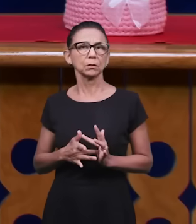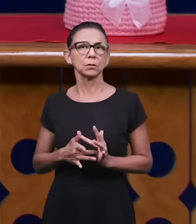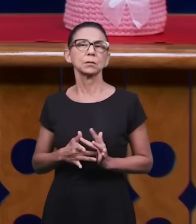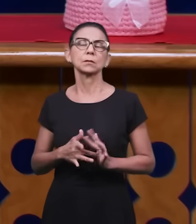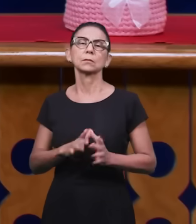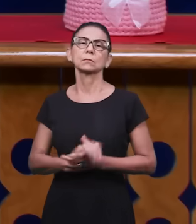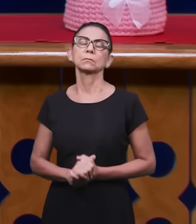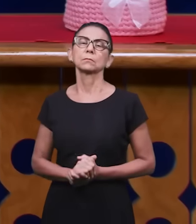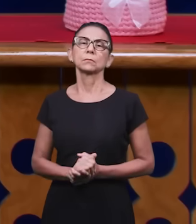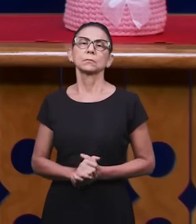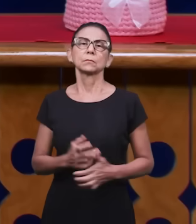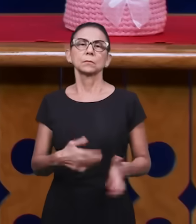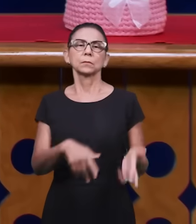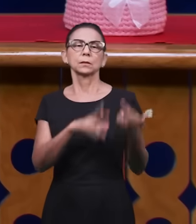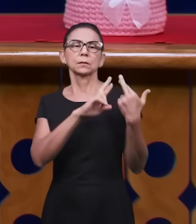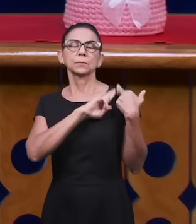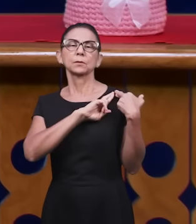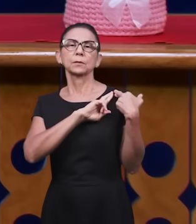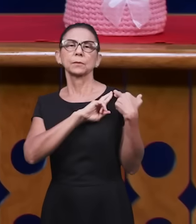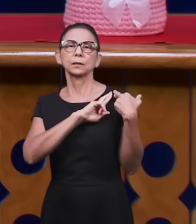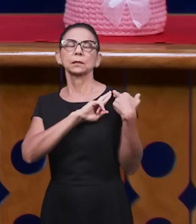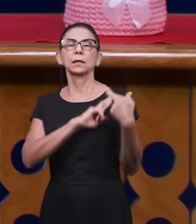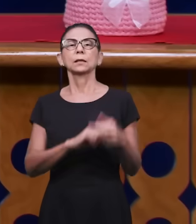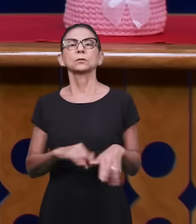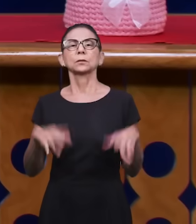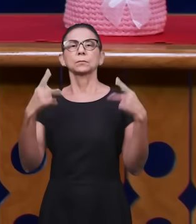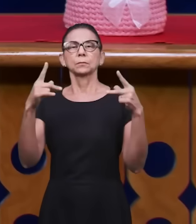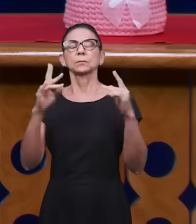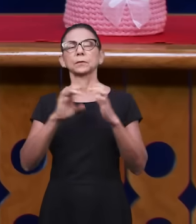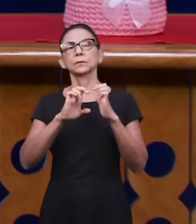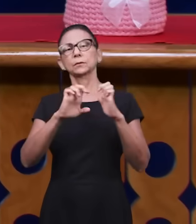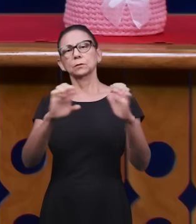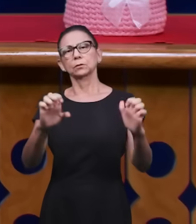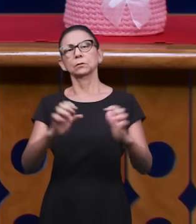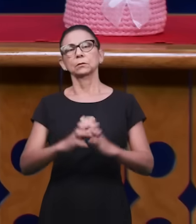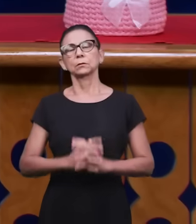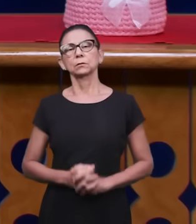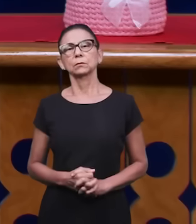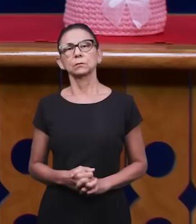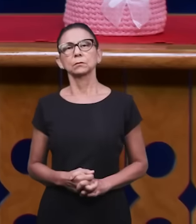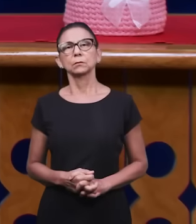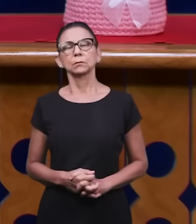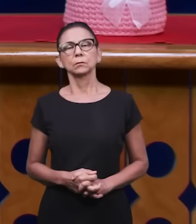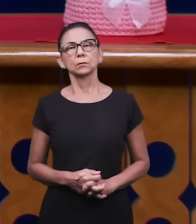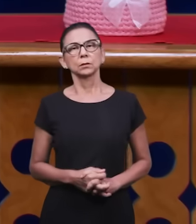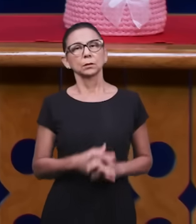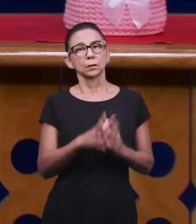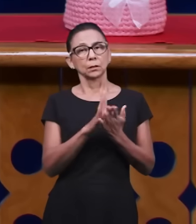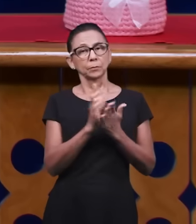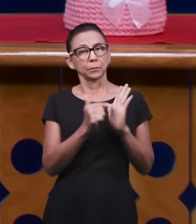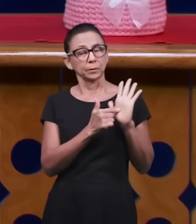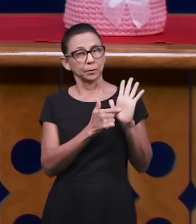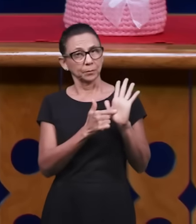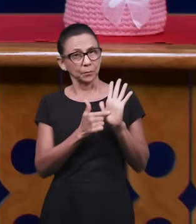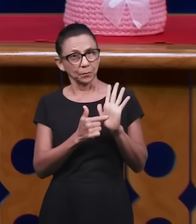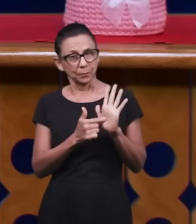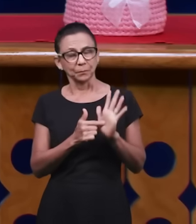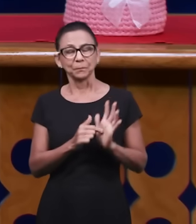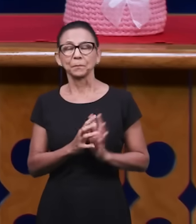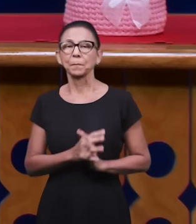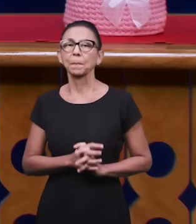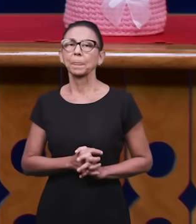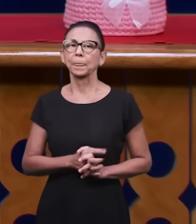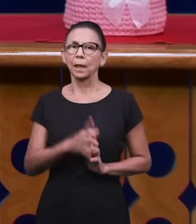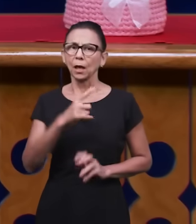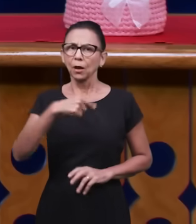grande tarefa que é pregar o evangelho. E a palavra nos diz assim, para que vades e